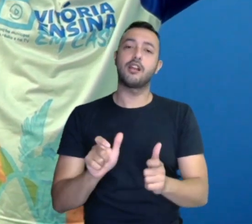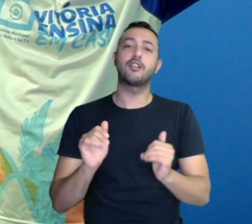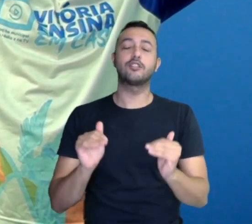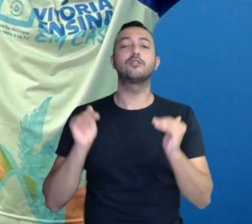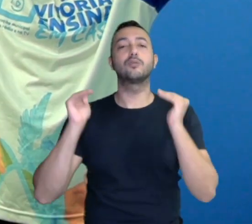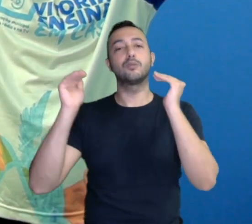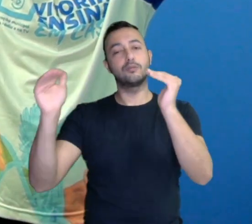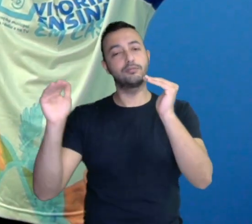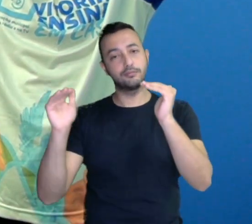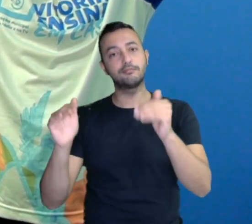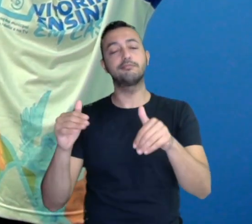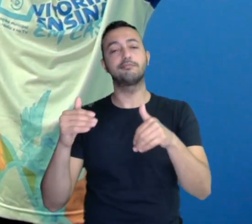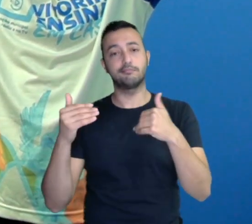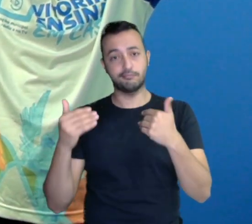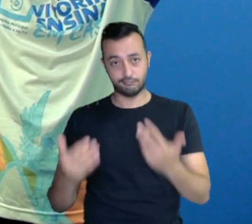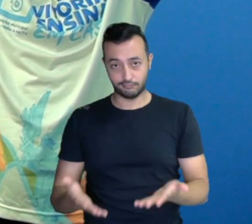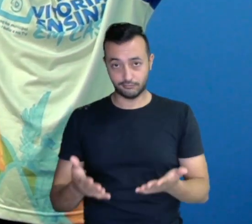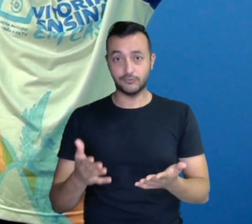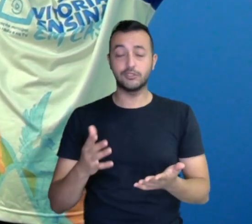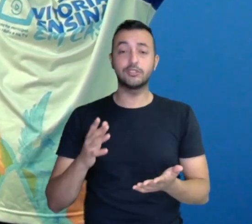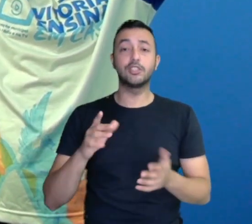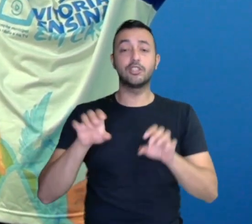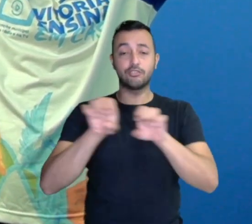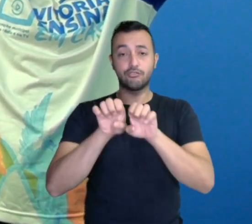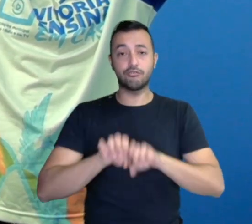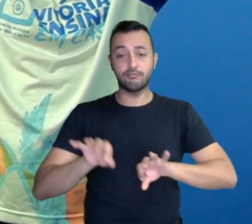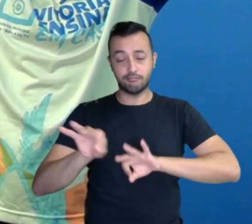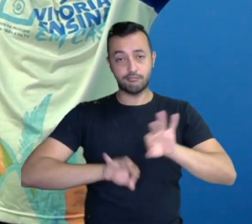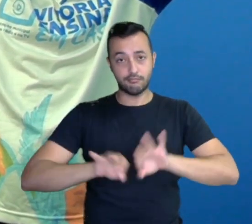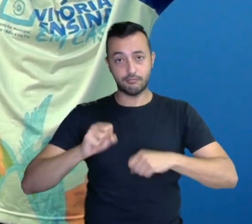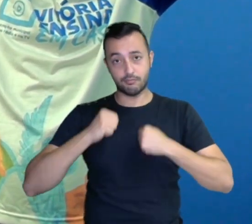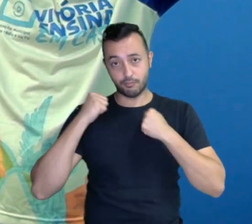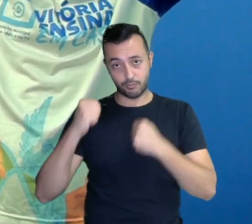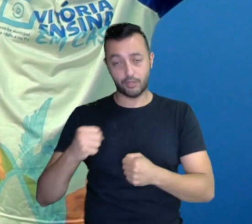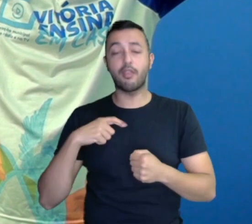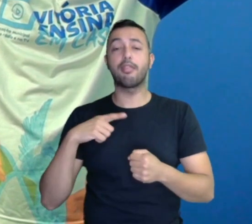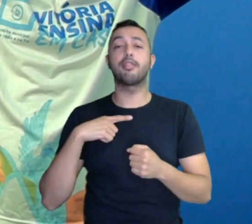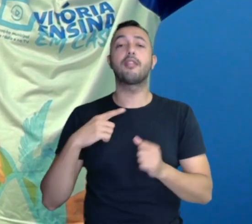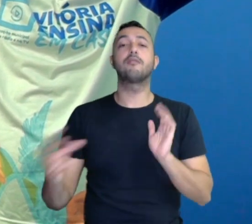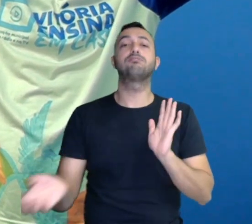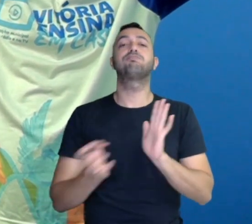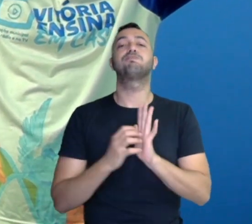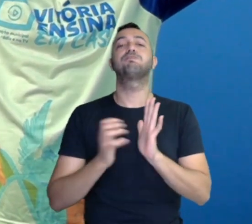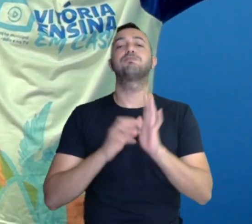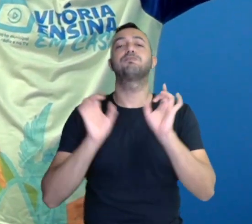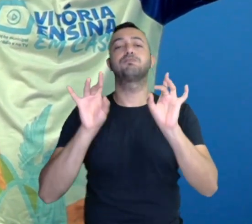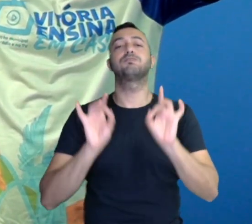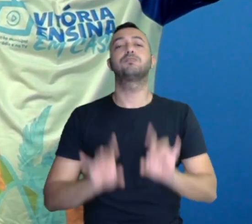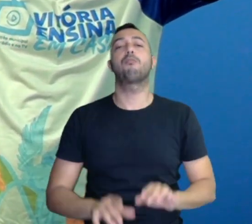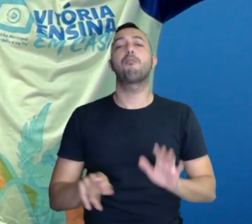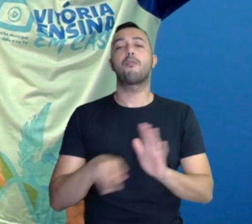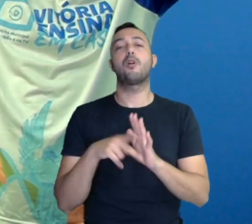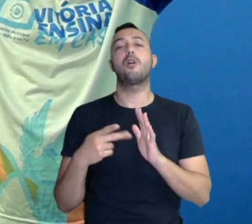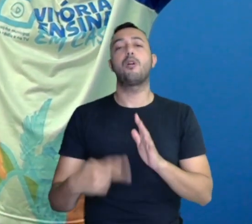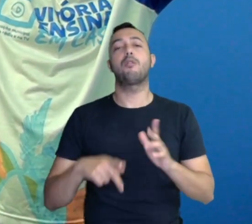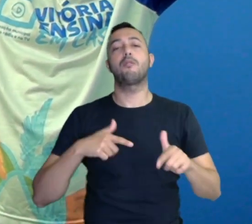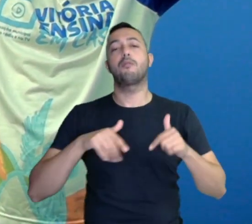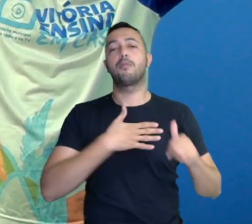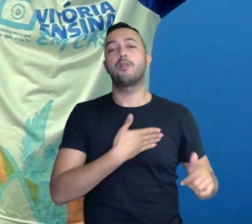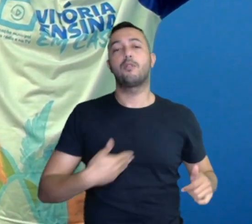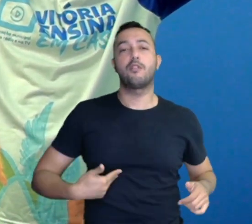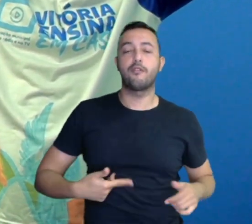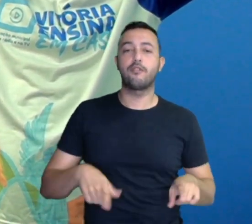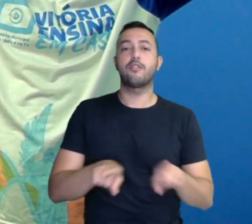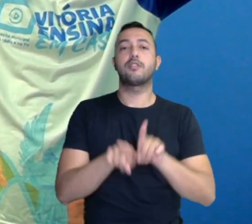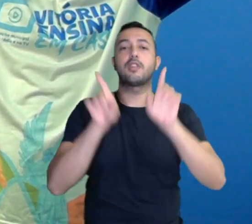da pirâmide. E aí, nessa estrutura aí de poder, a gente vai ter funcionários especializados do governo, né? A gente vai ter